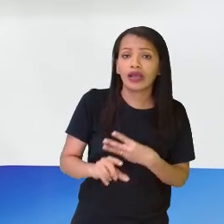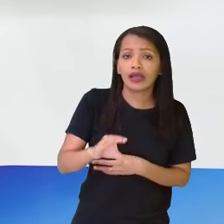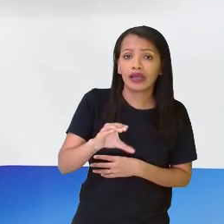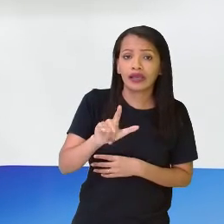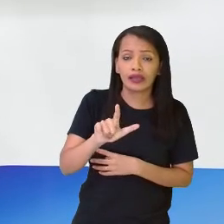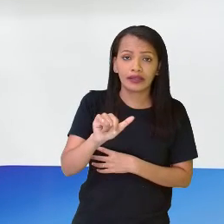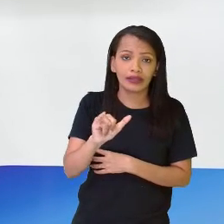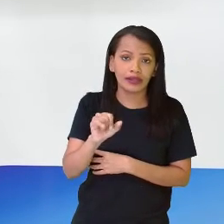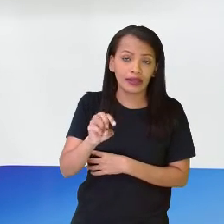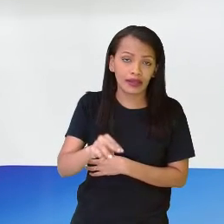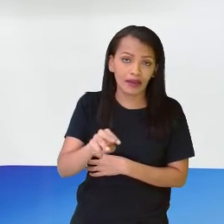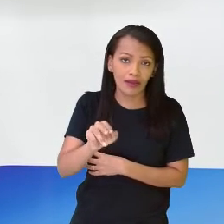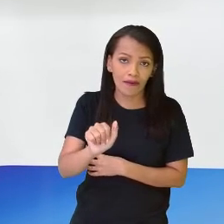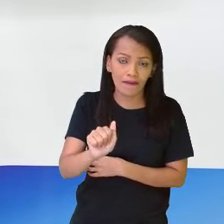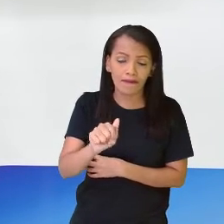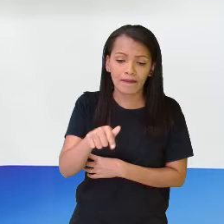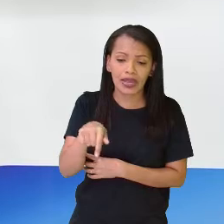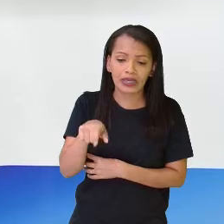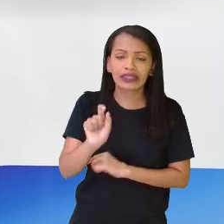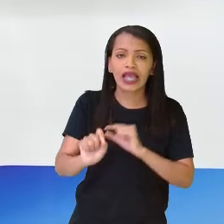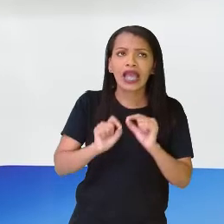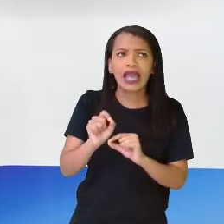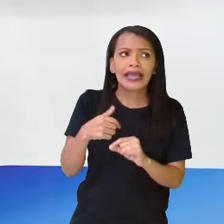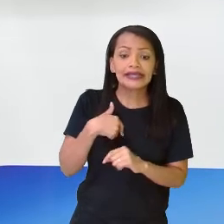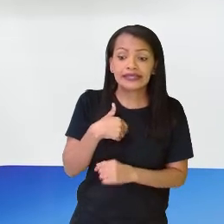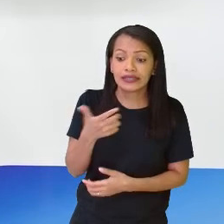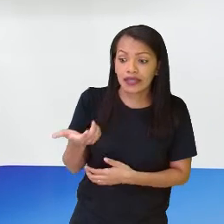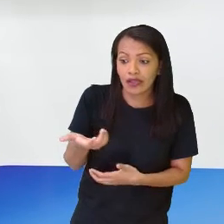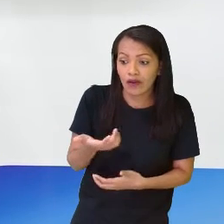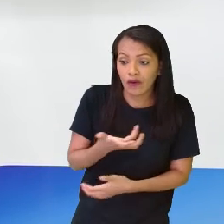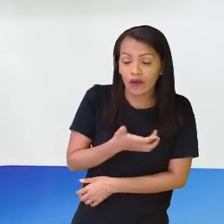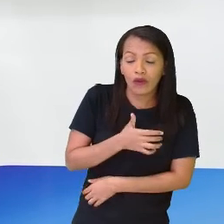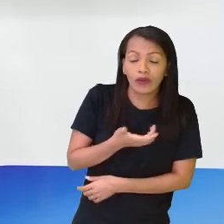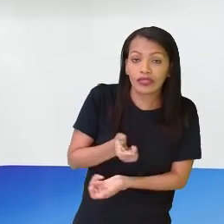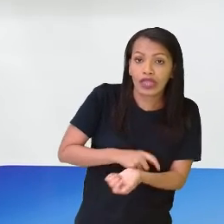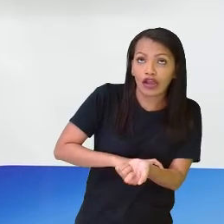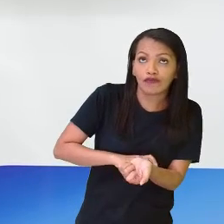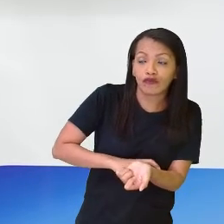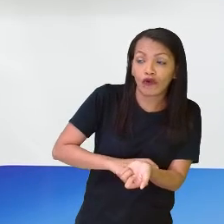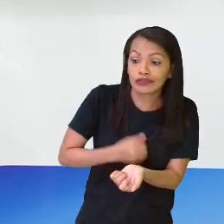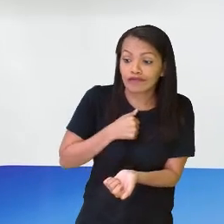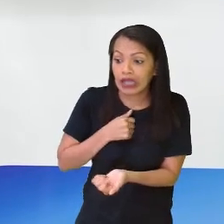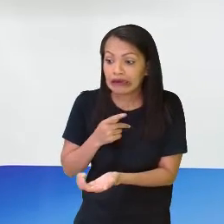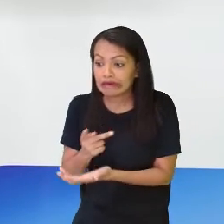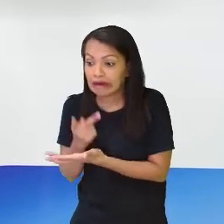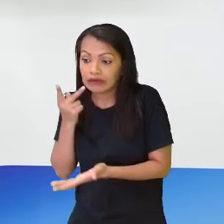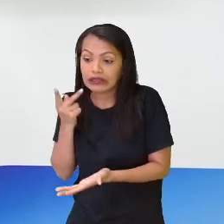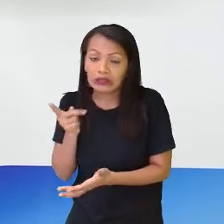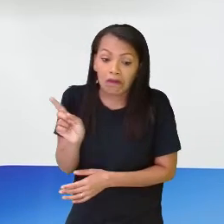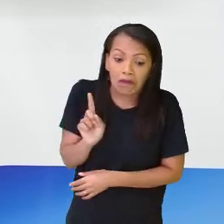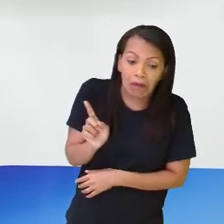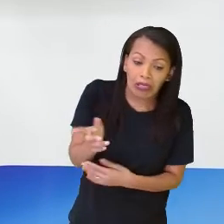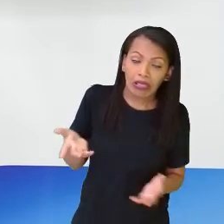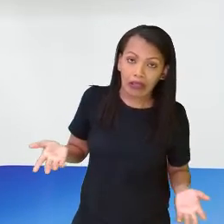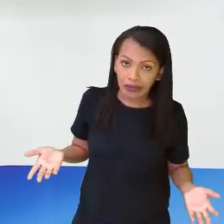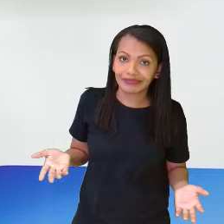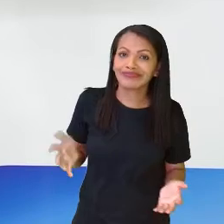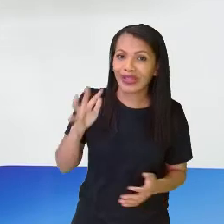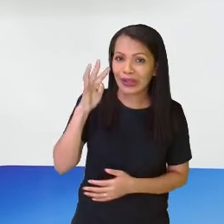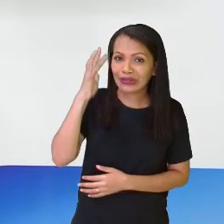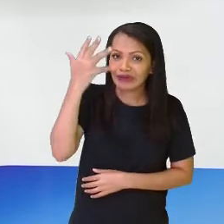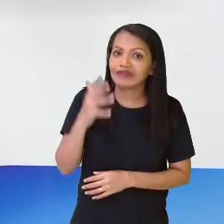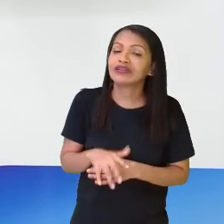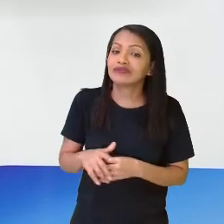quando termina, quando tudo se resolve ou não, mas é quando a história ali vai ser finalizada. Vamos ver